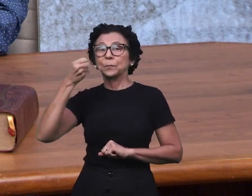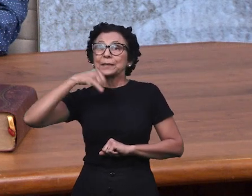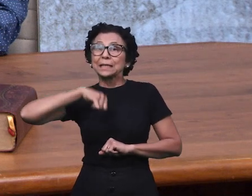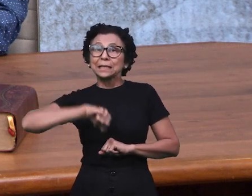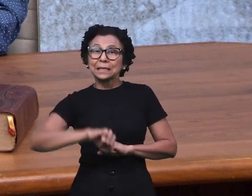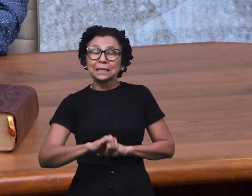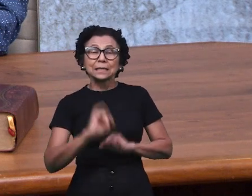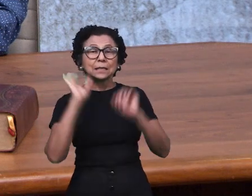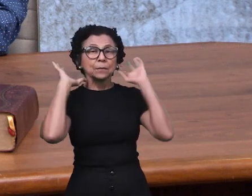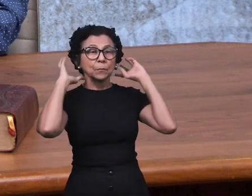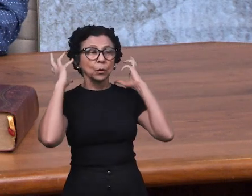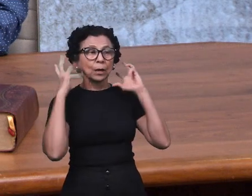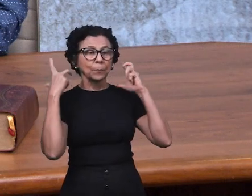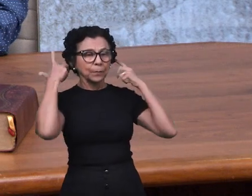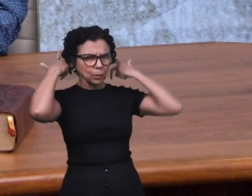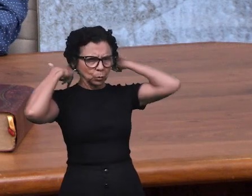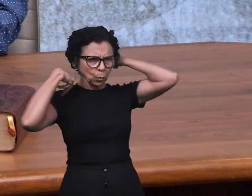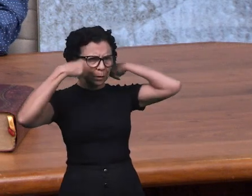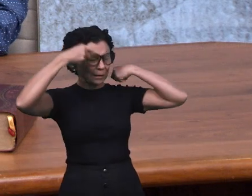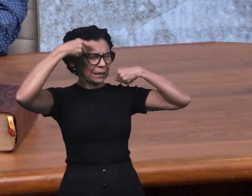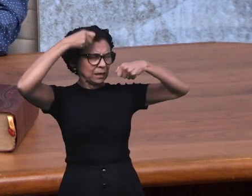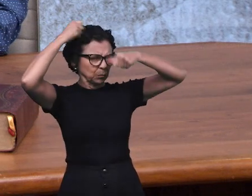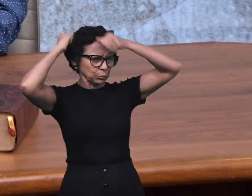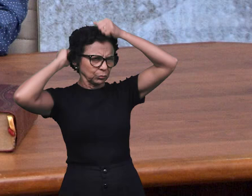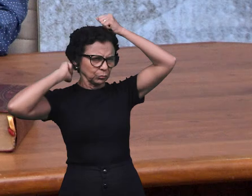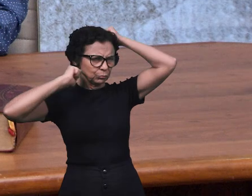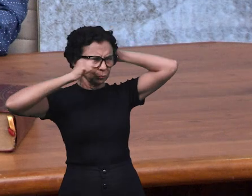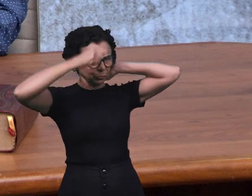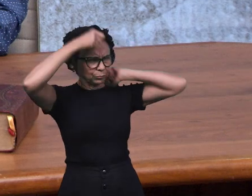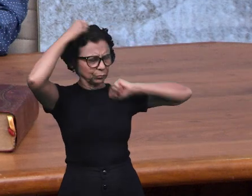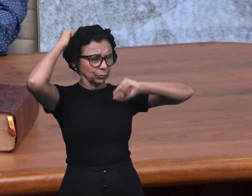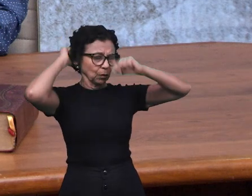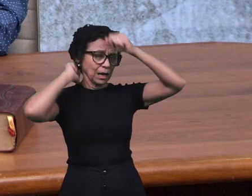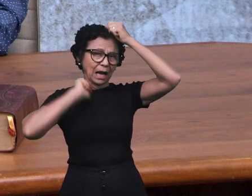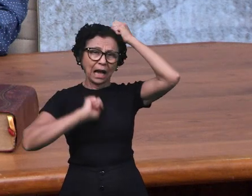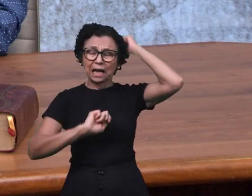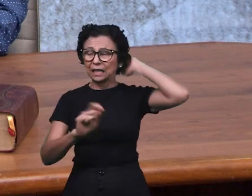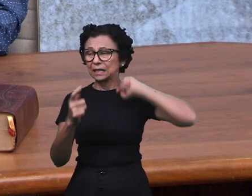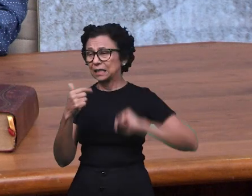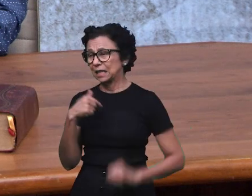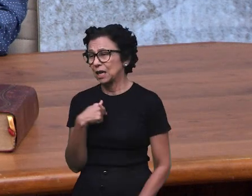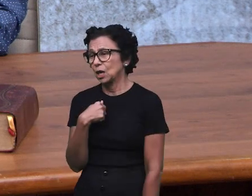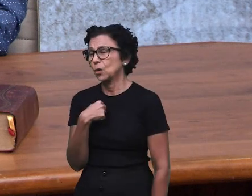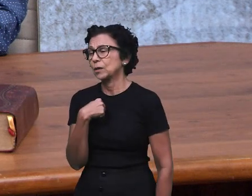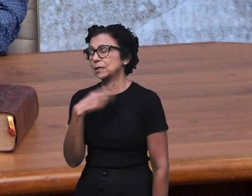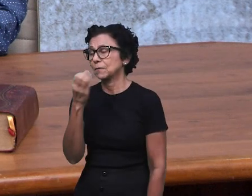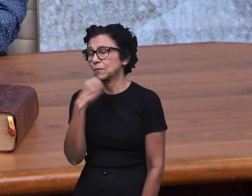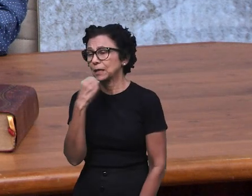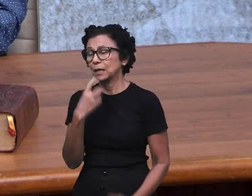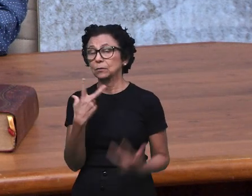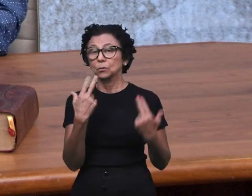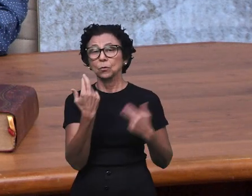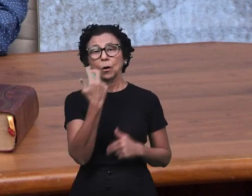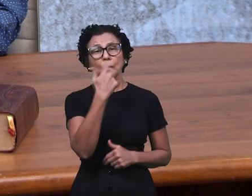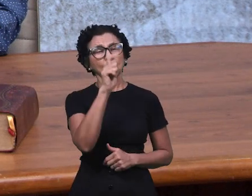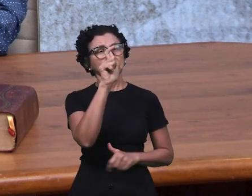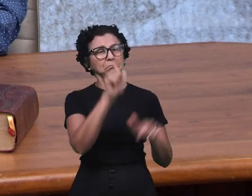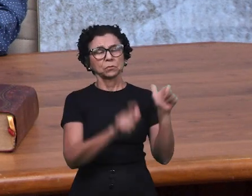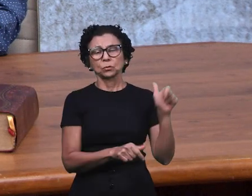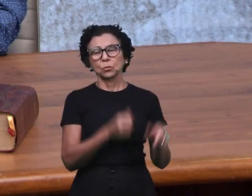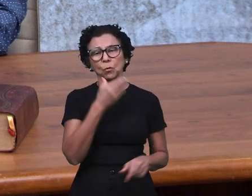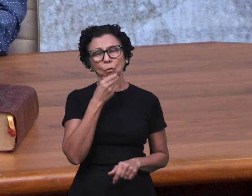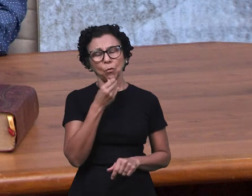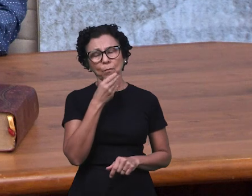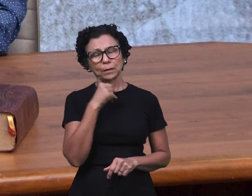ir-se-ia de mim a minha força e me enfraqueceria e seria como todos os mais homens. Vendo,